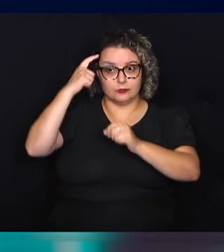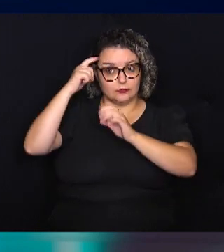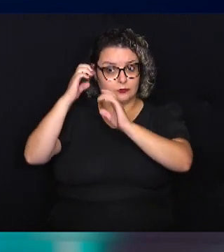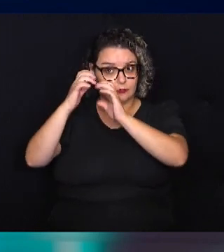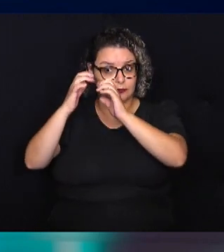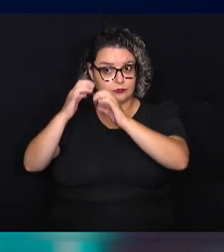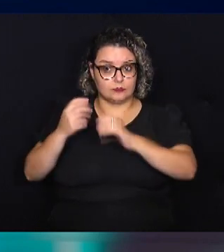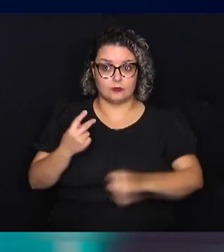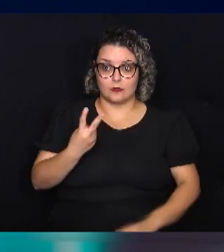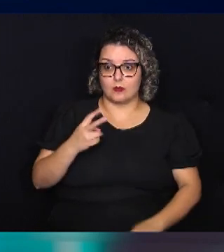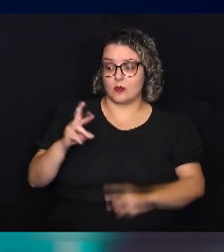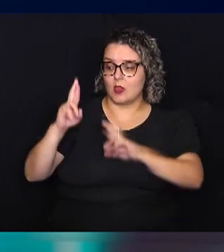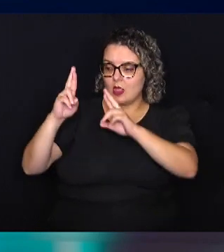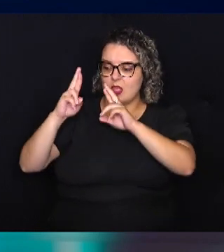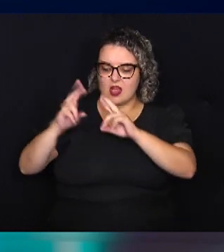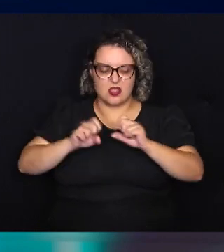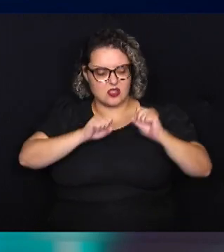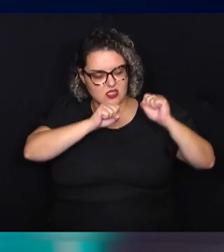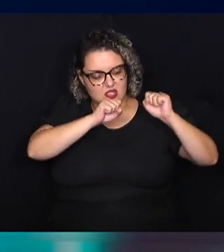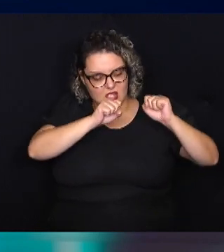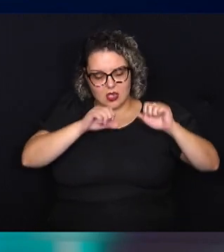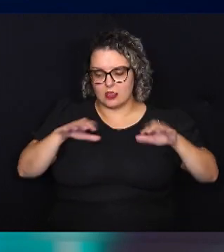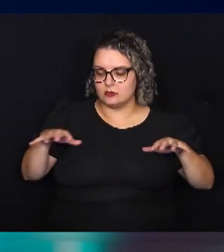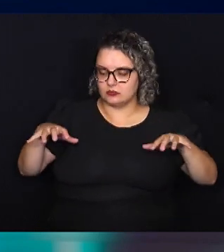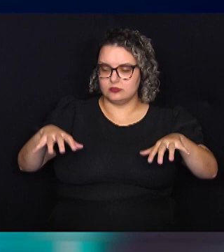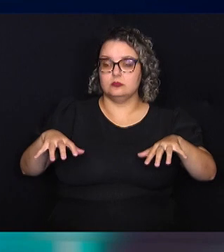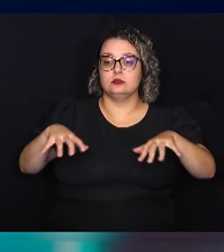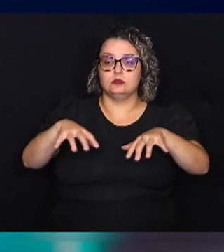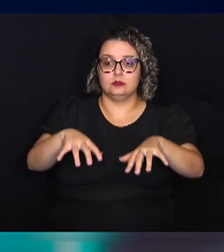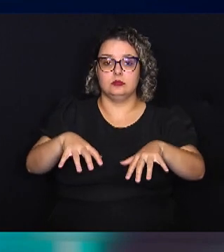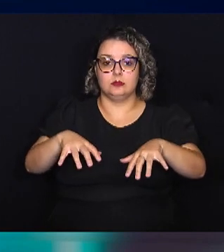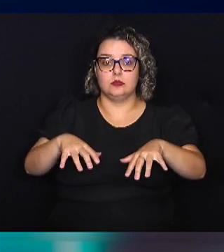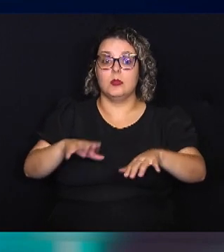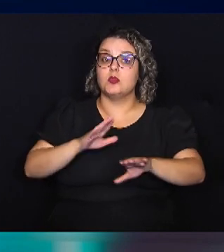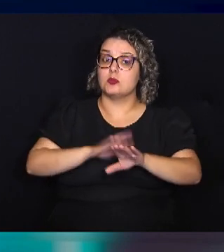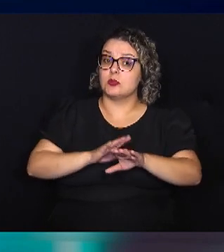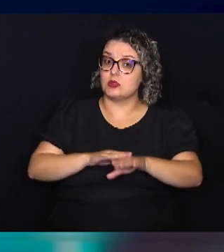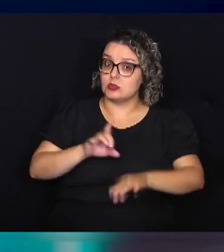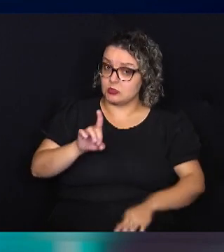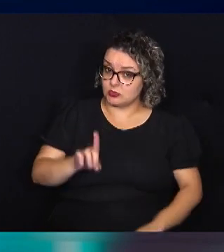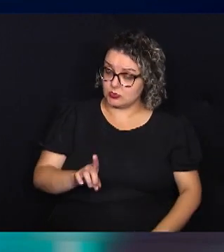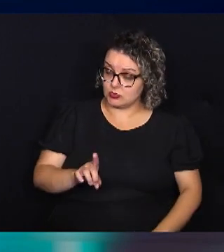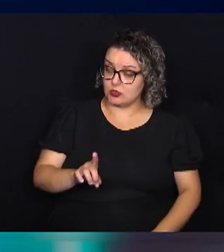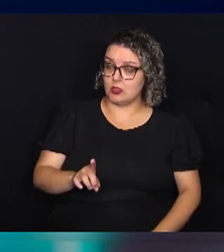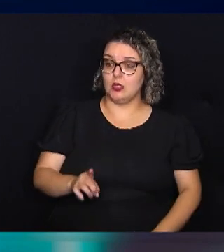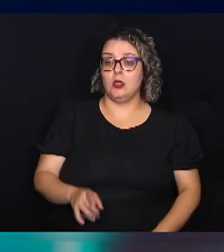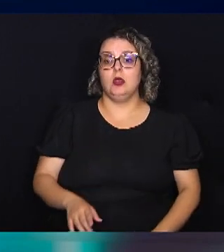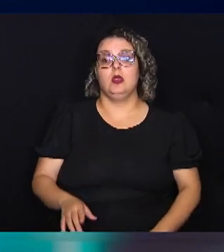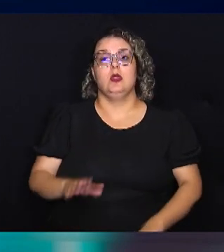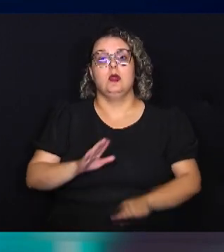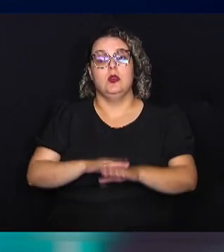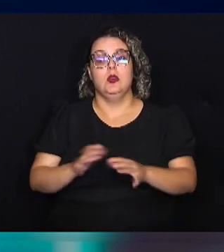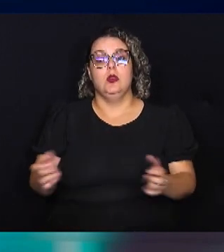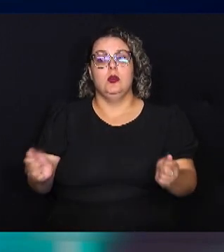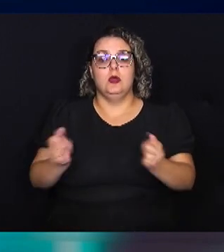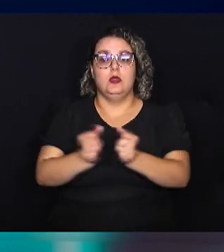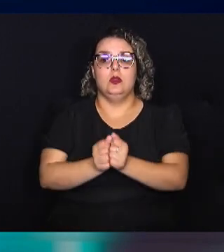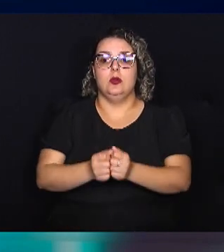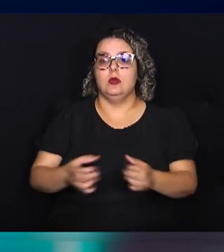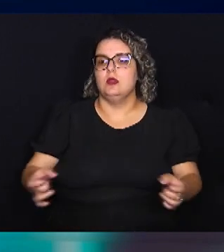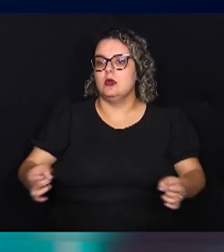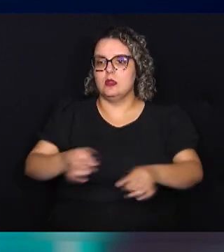duas torcidas sobre a atuação dos dirigentes e uma atuação conjunta para acabar com